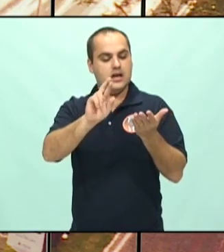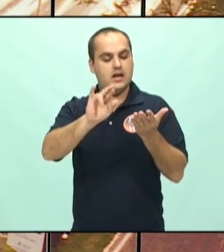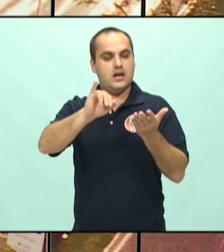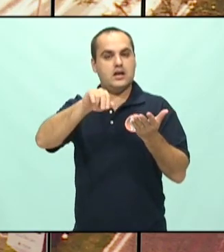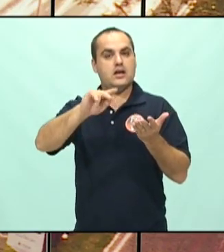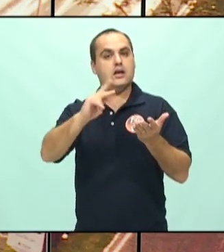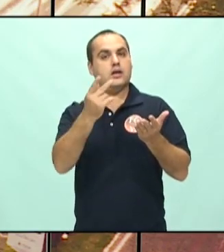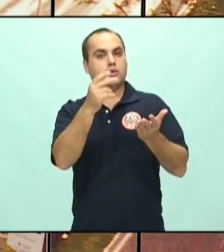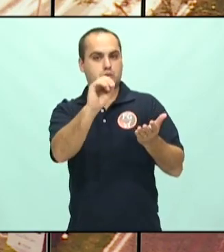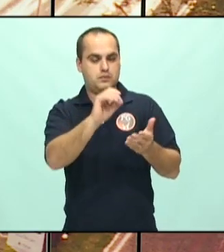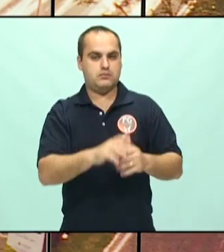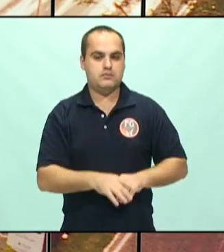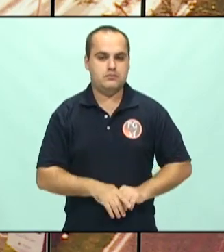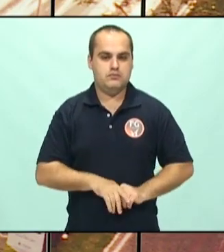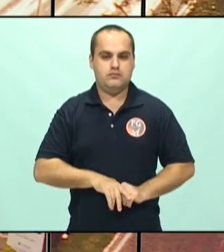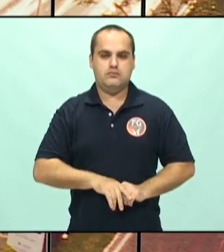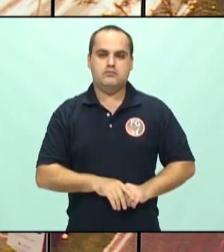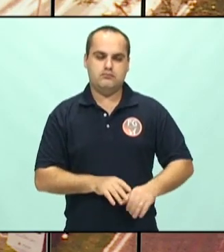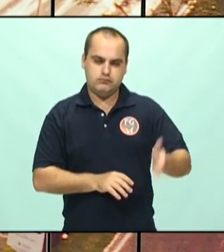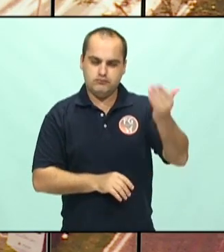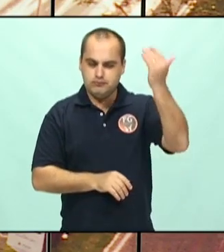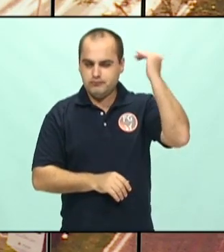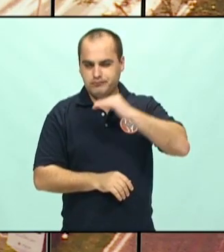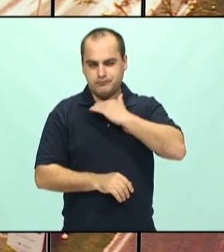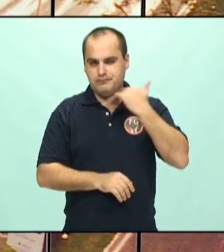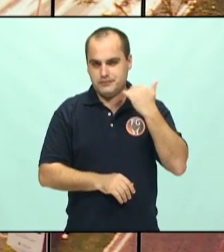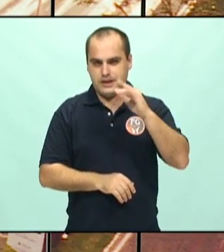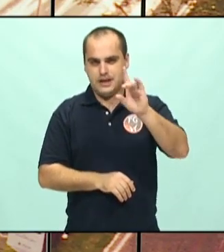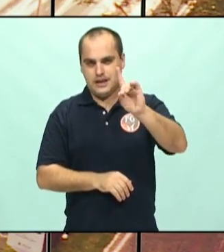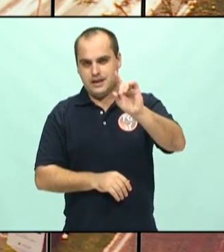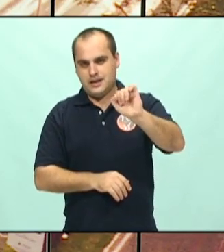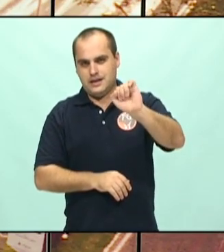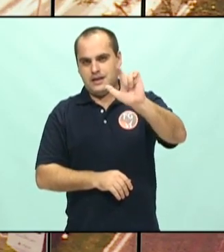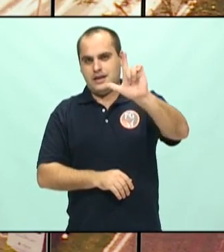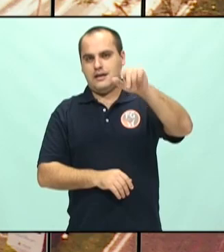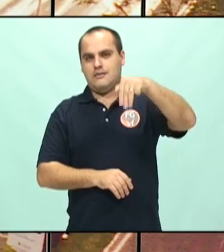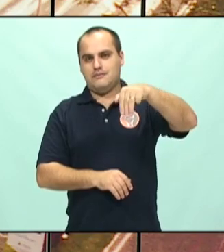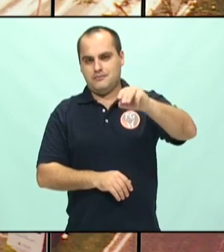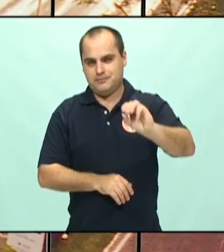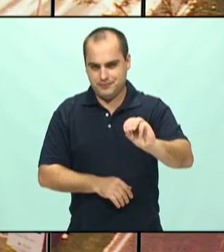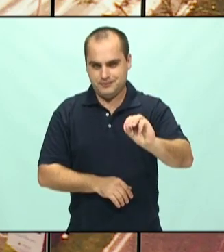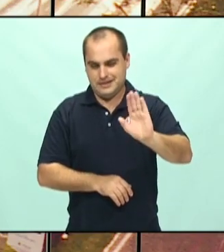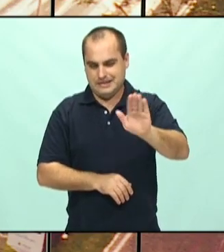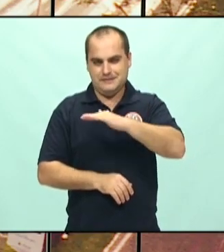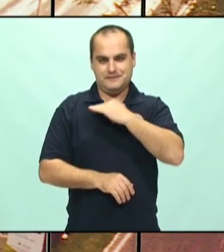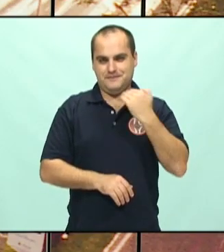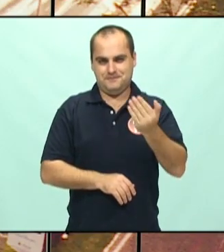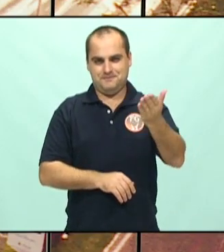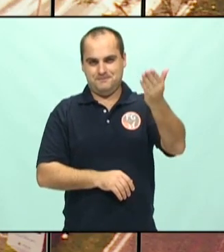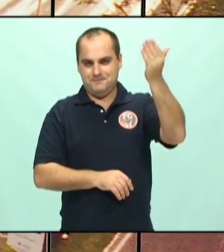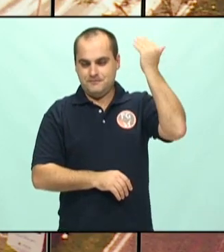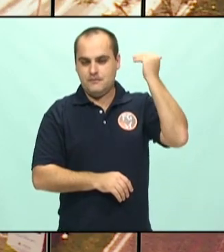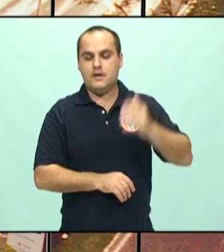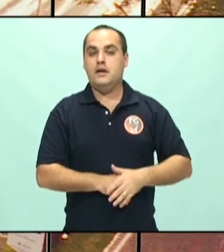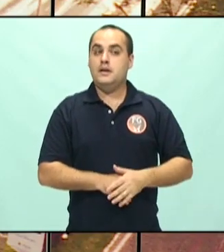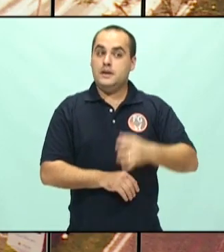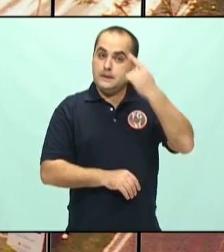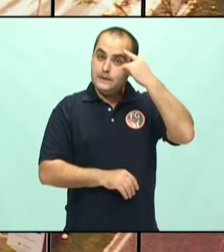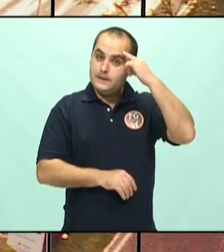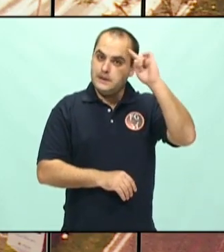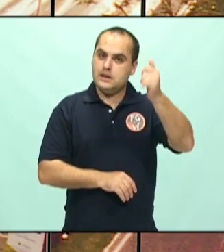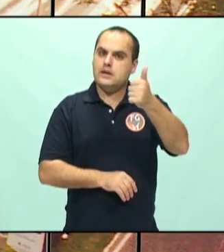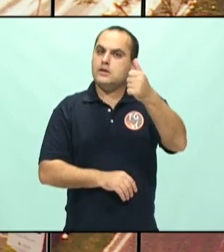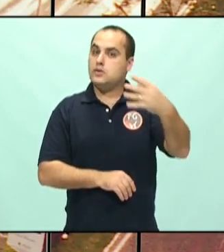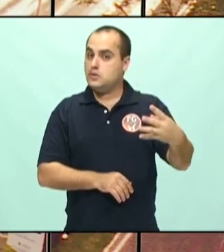nosso saudoso dalmo vieira é amigo da coletividade de dia 14